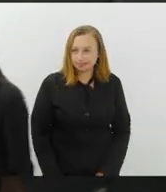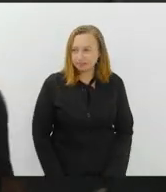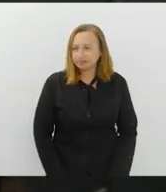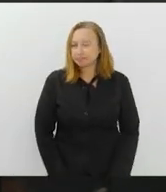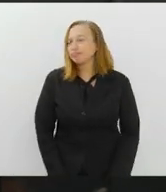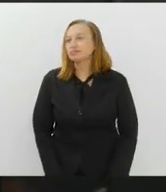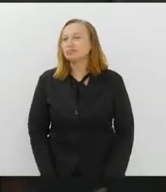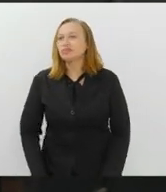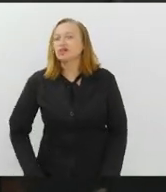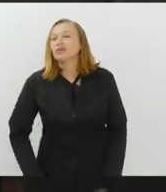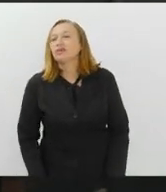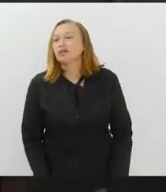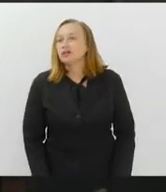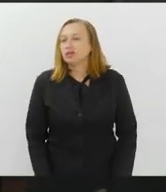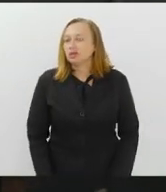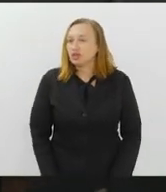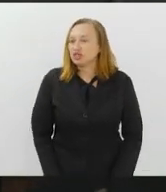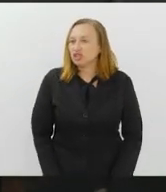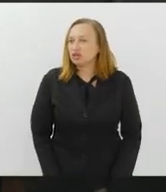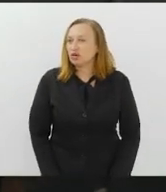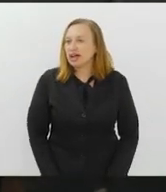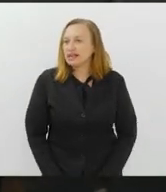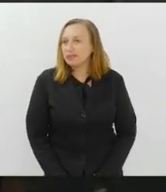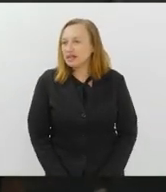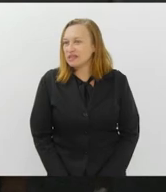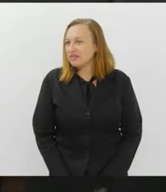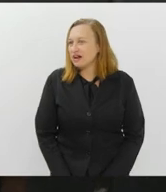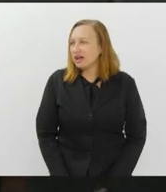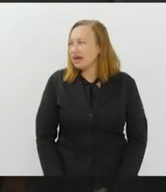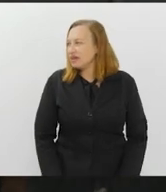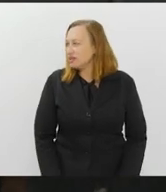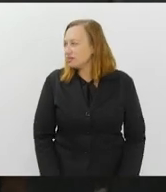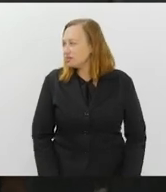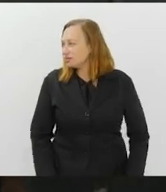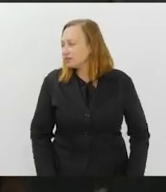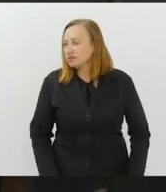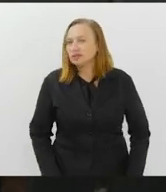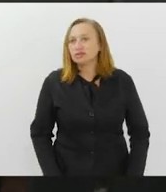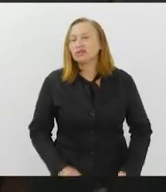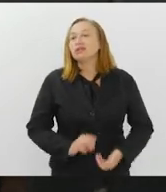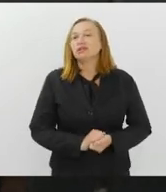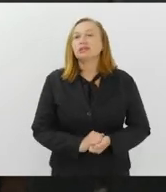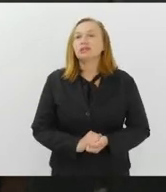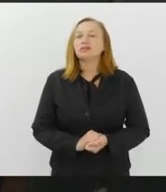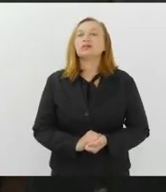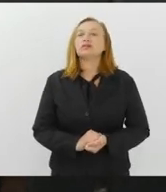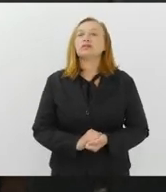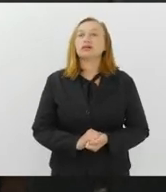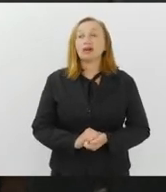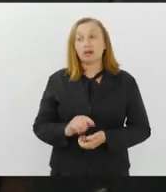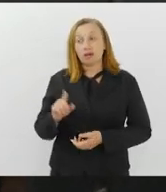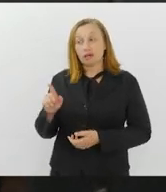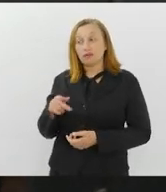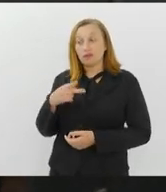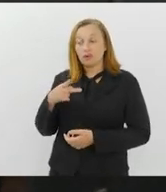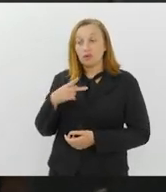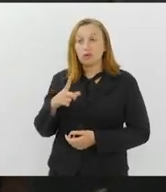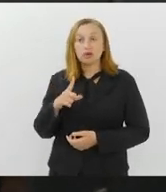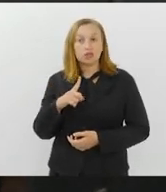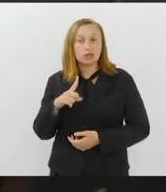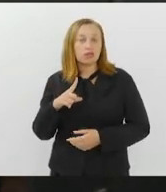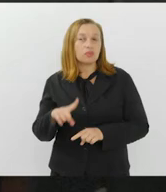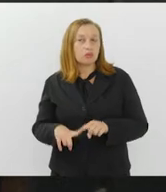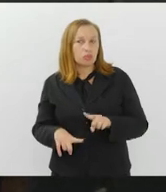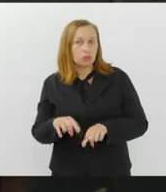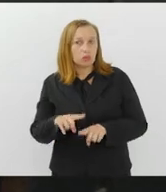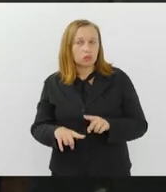agência fez essa regulação. Primeiro que é bom saber que... Pode repetir, doutor Paulo? Ela mencionou que houve um produto que